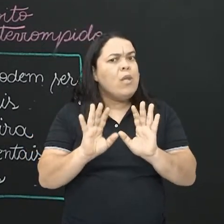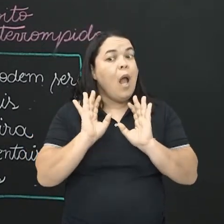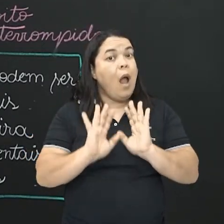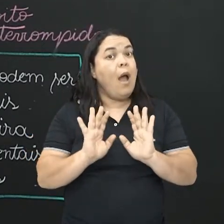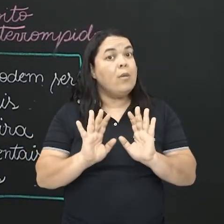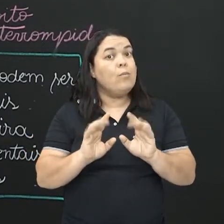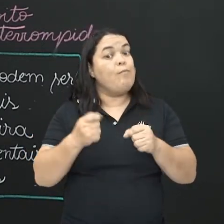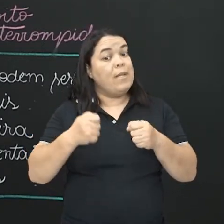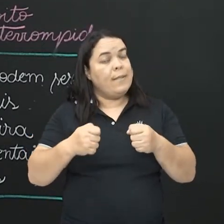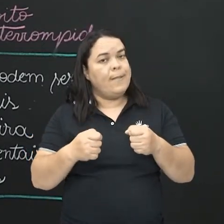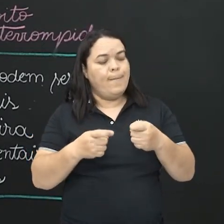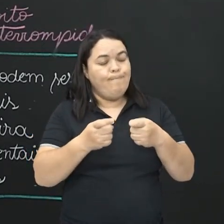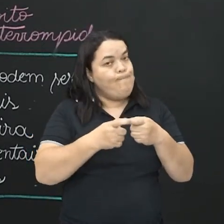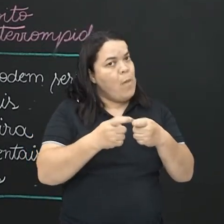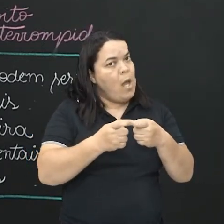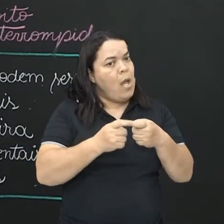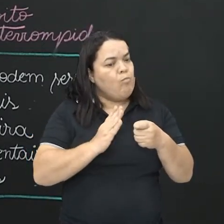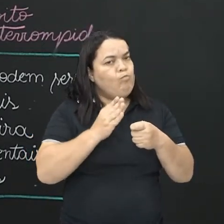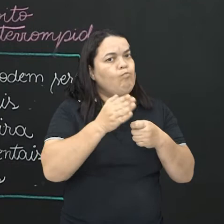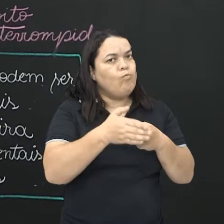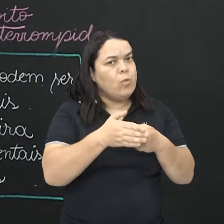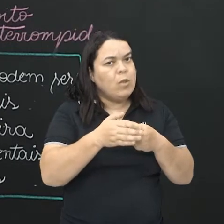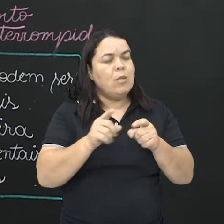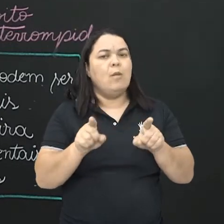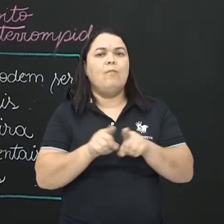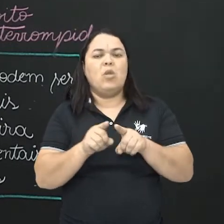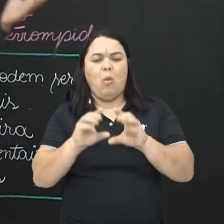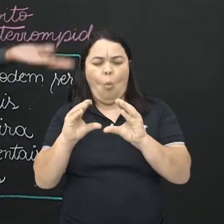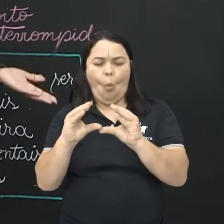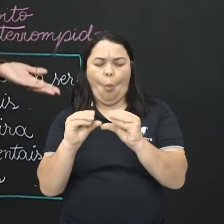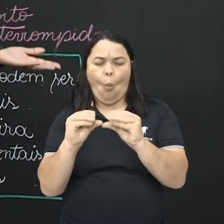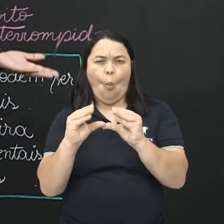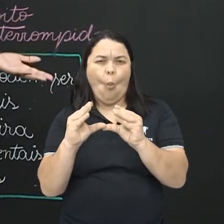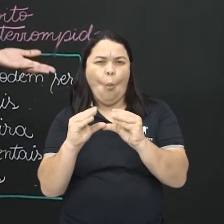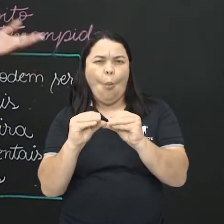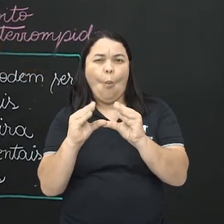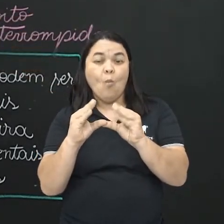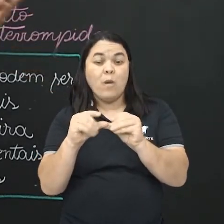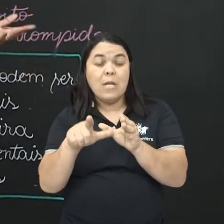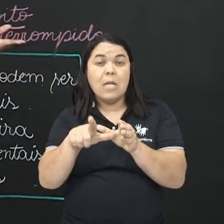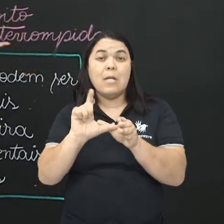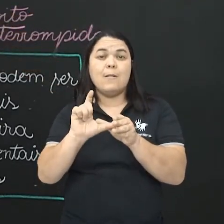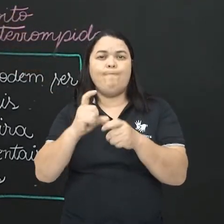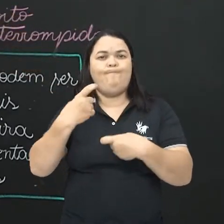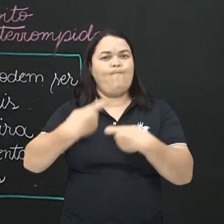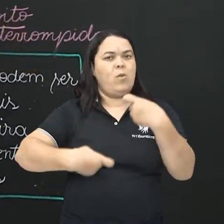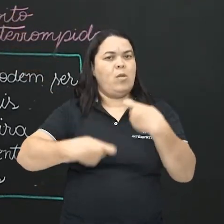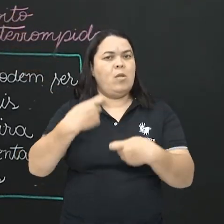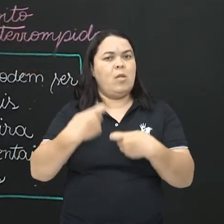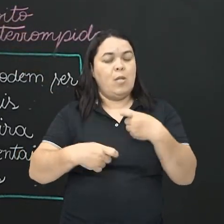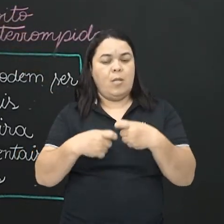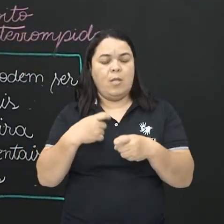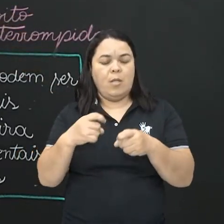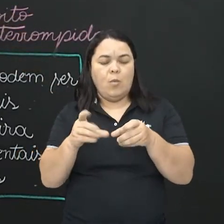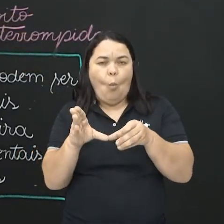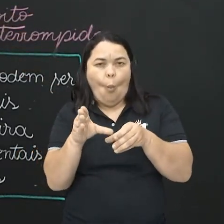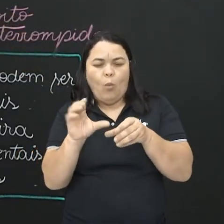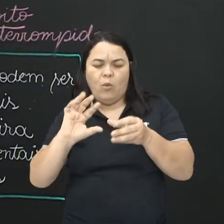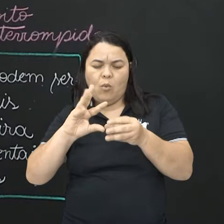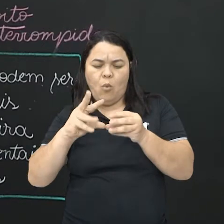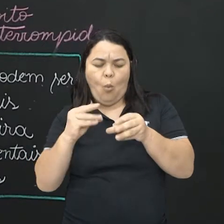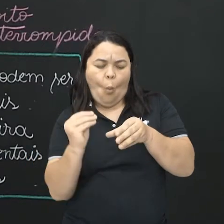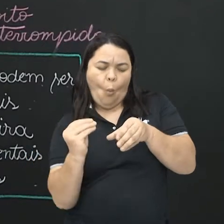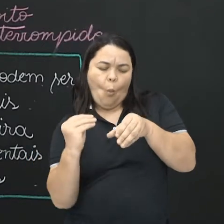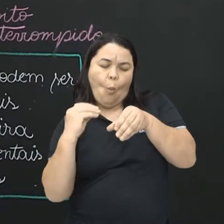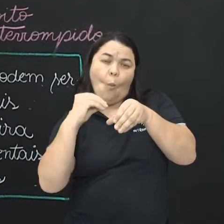respeitada, ele é um material de silicone que deve ser colocado antes da relação sexual, bem antes, e retirado 7, 8